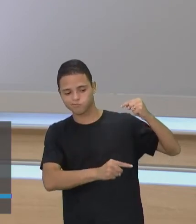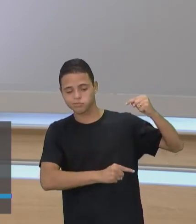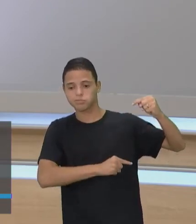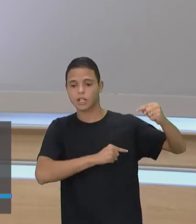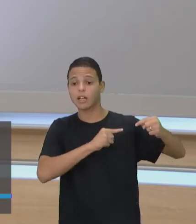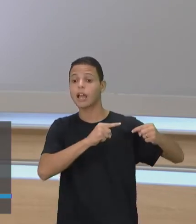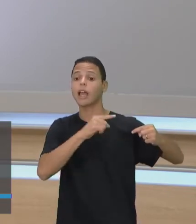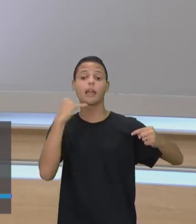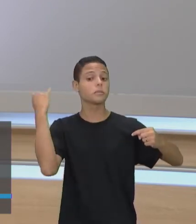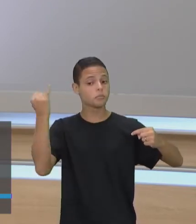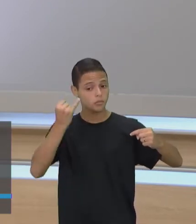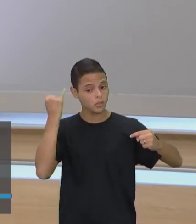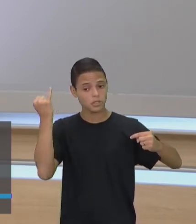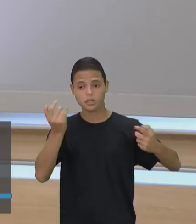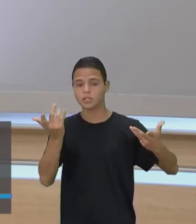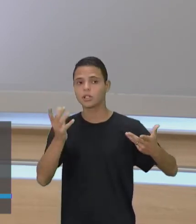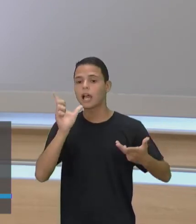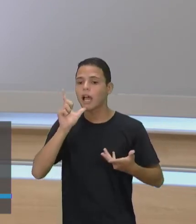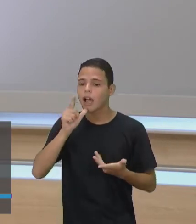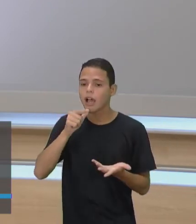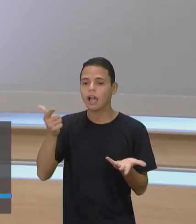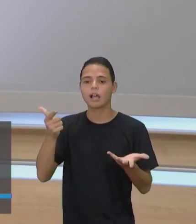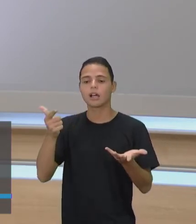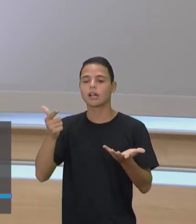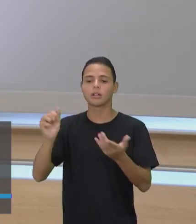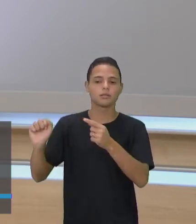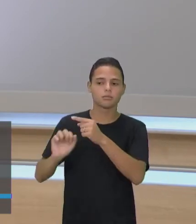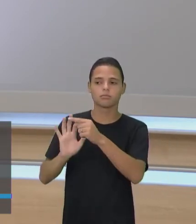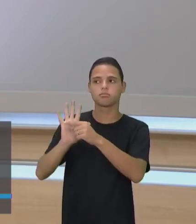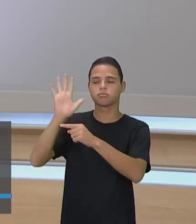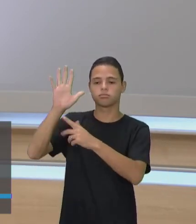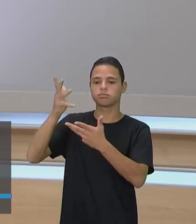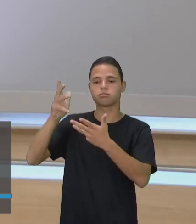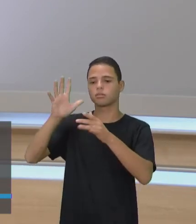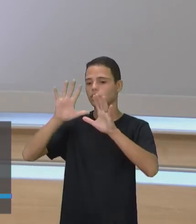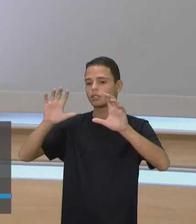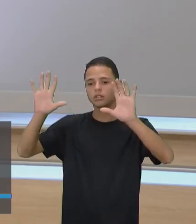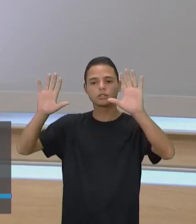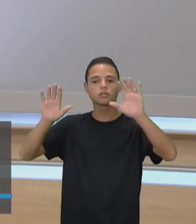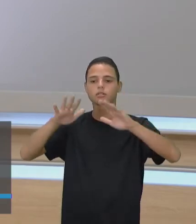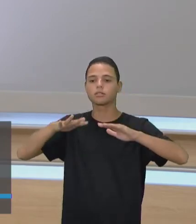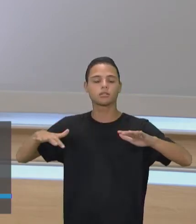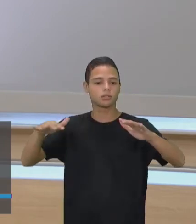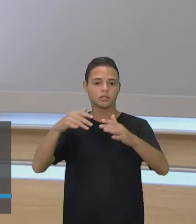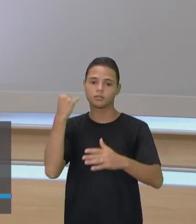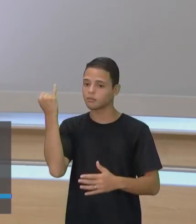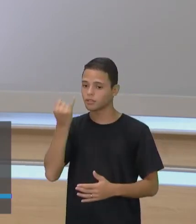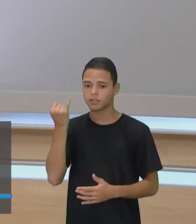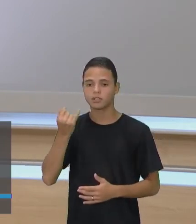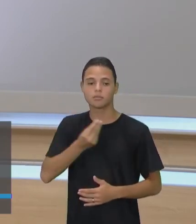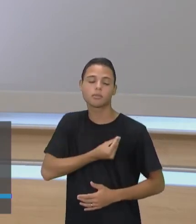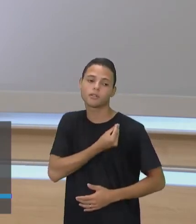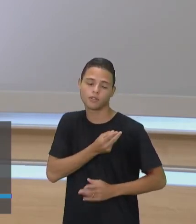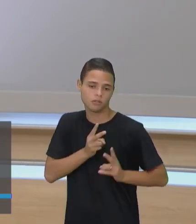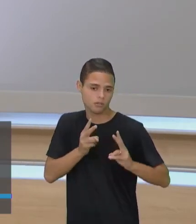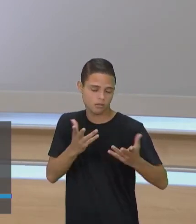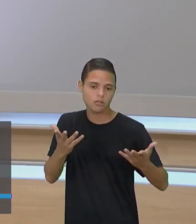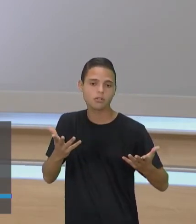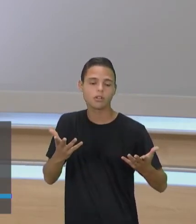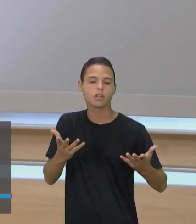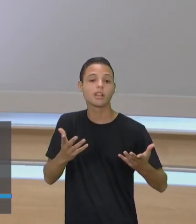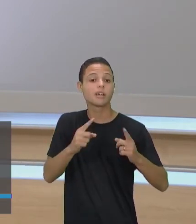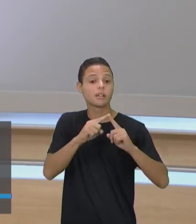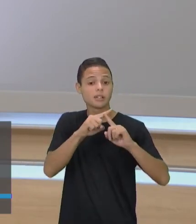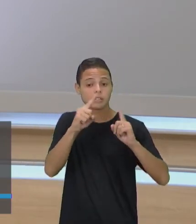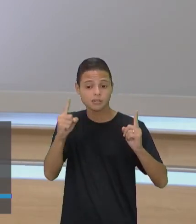viver. Sim. Todos eles, ciclos da água, do nitrogênio, carbono, enfim. Só que o que a gente está fazendo também está quebrando esses ciclos.